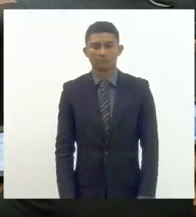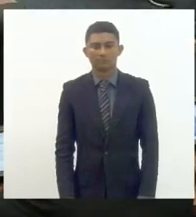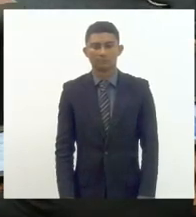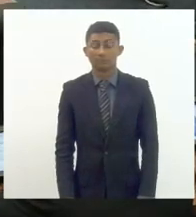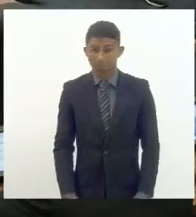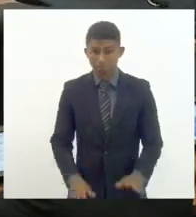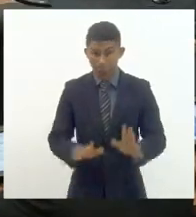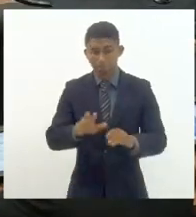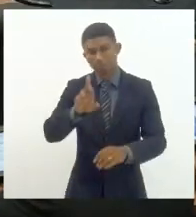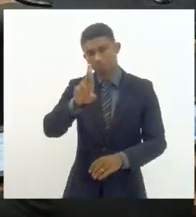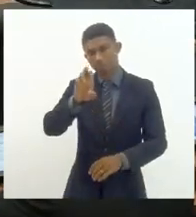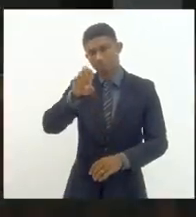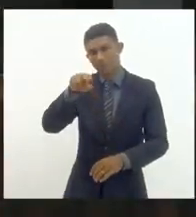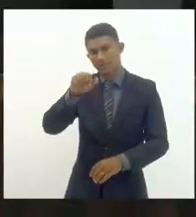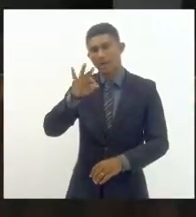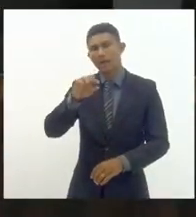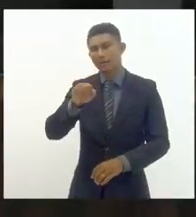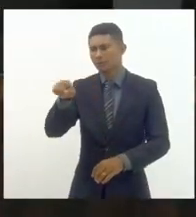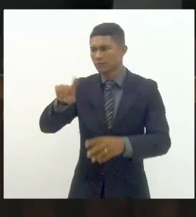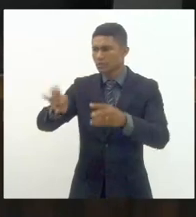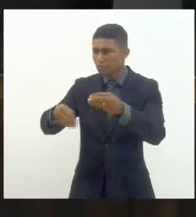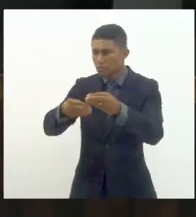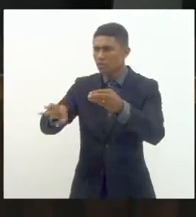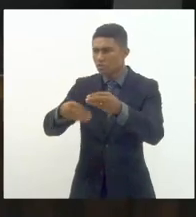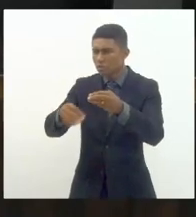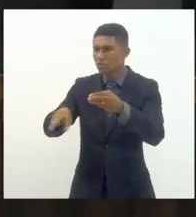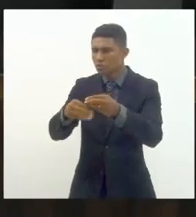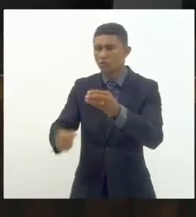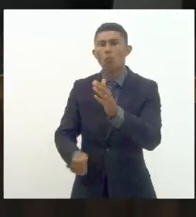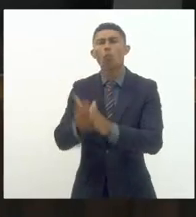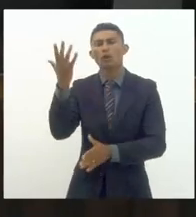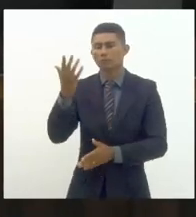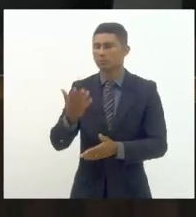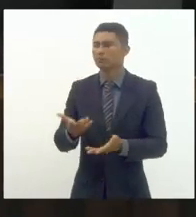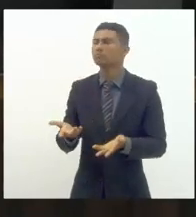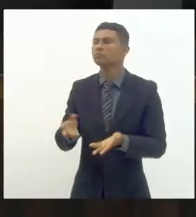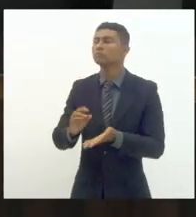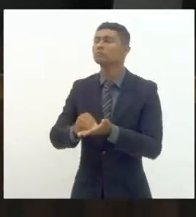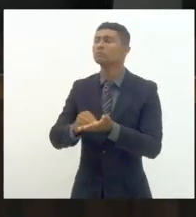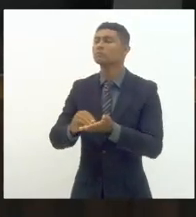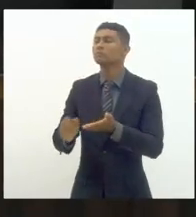Deputada Renata, quantos destaques que ainda faltam?